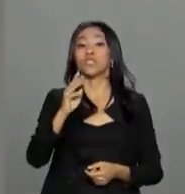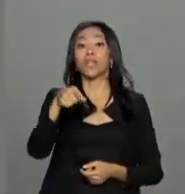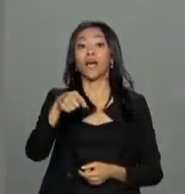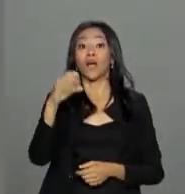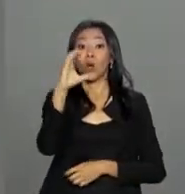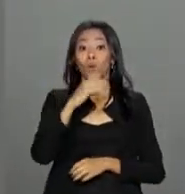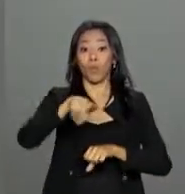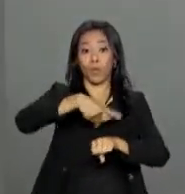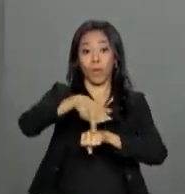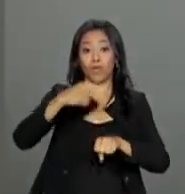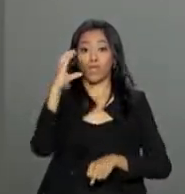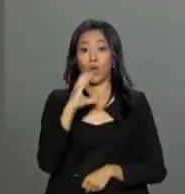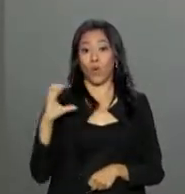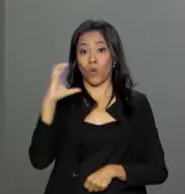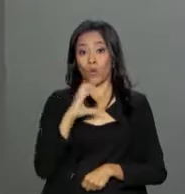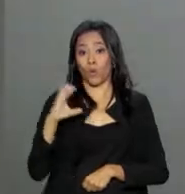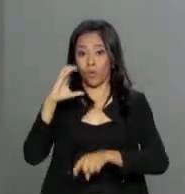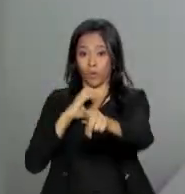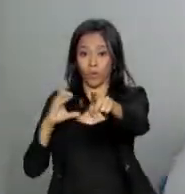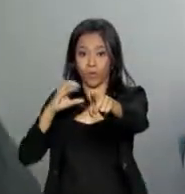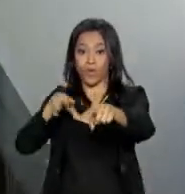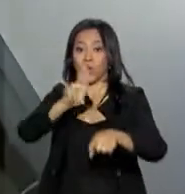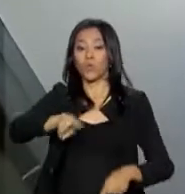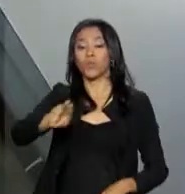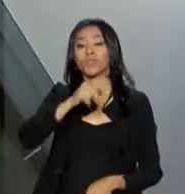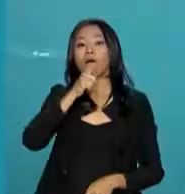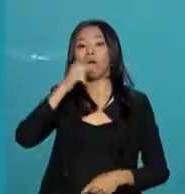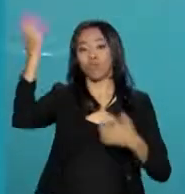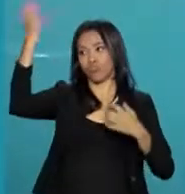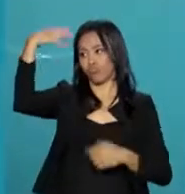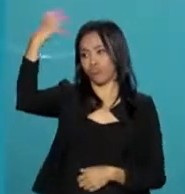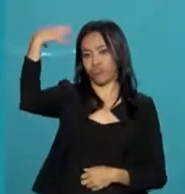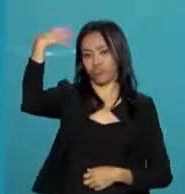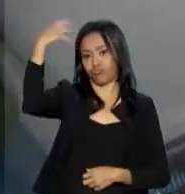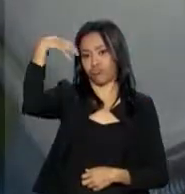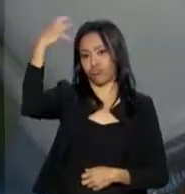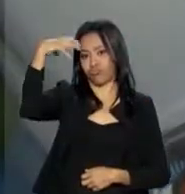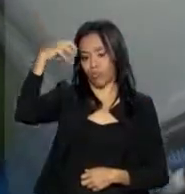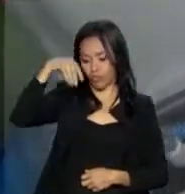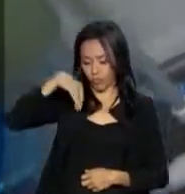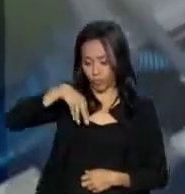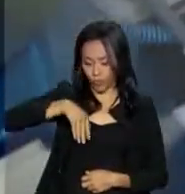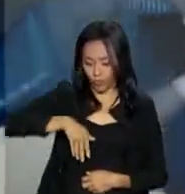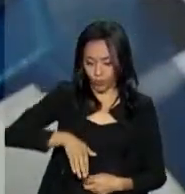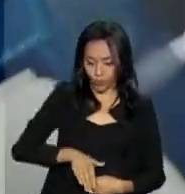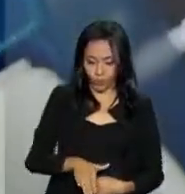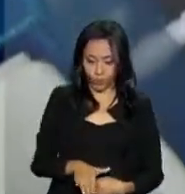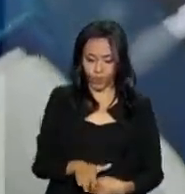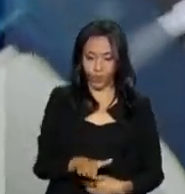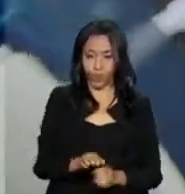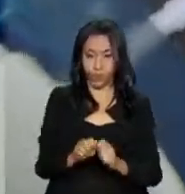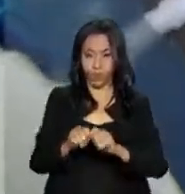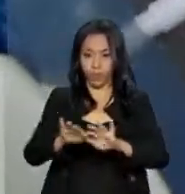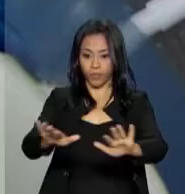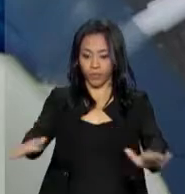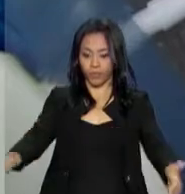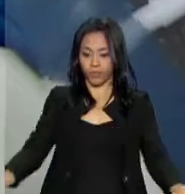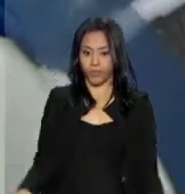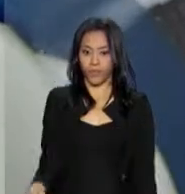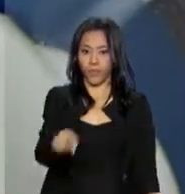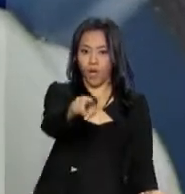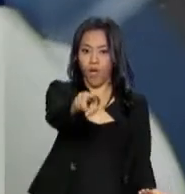O sistema reaproveita a água usada no banho. Após descer pelo ralo, a água é armazenada em garrafas